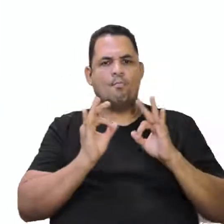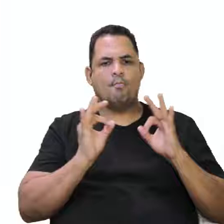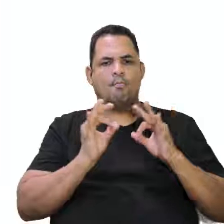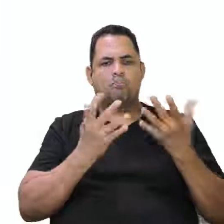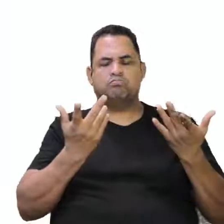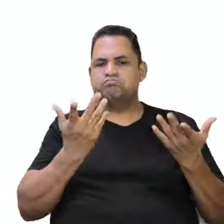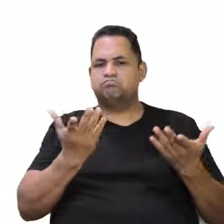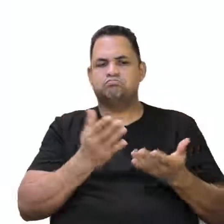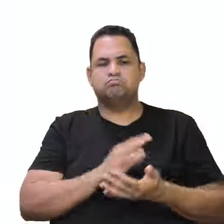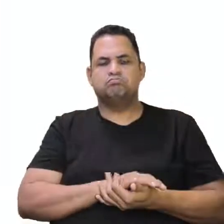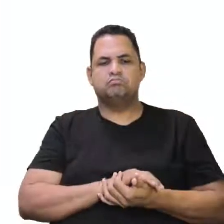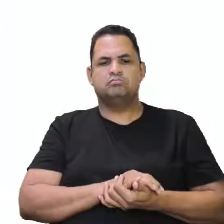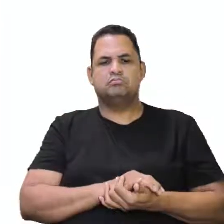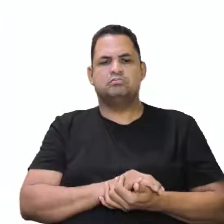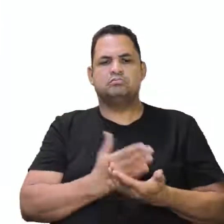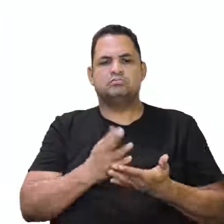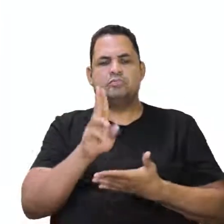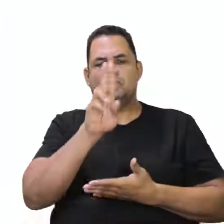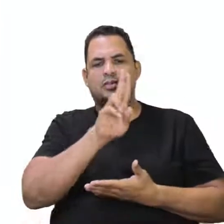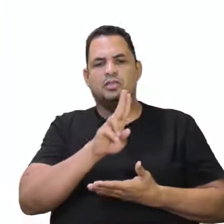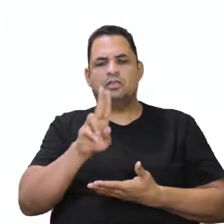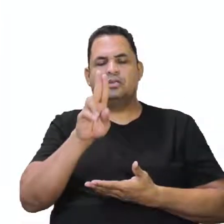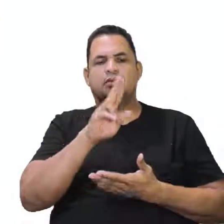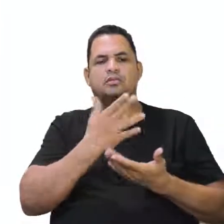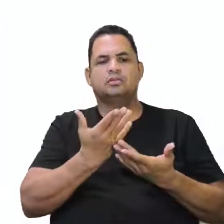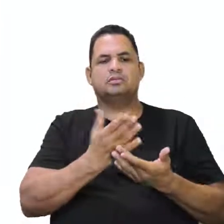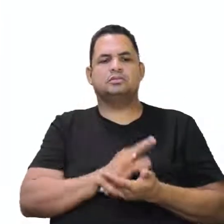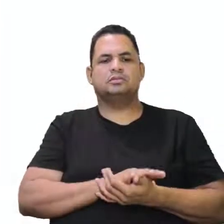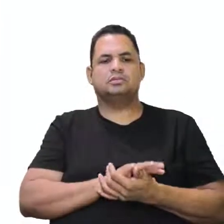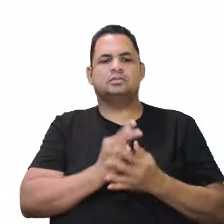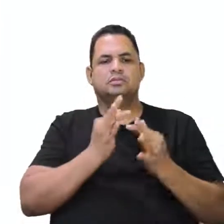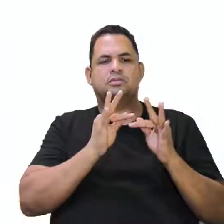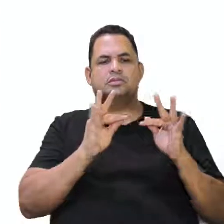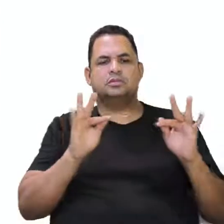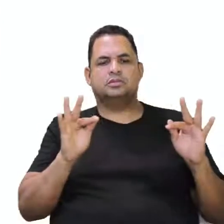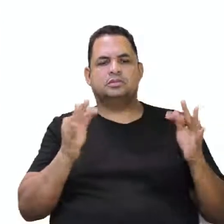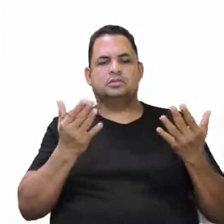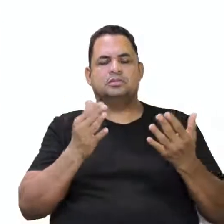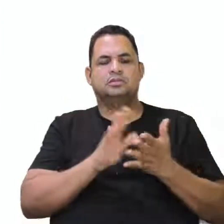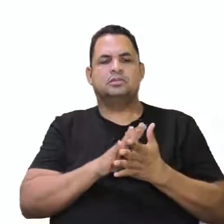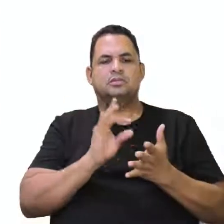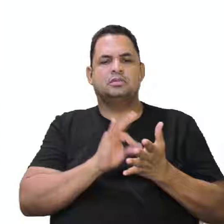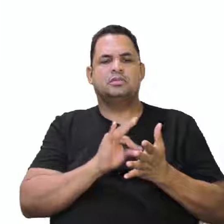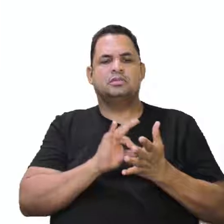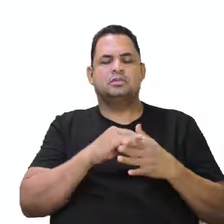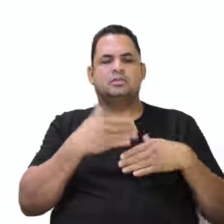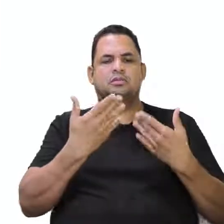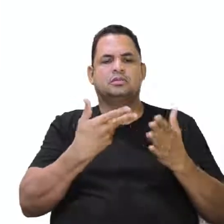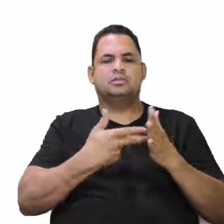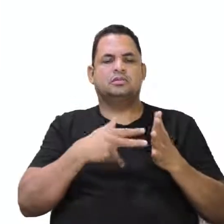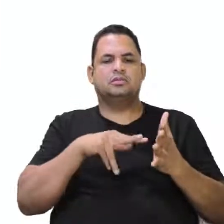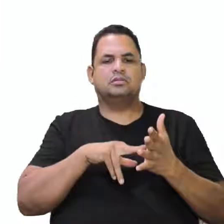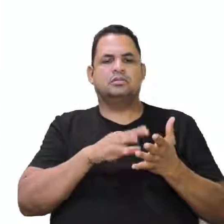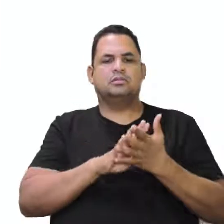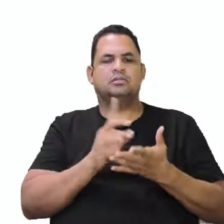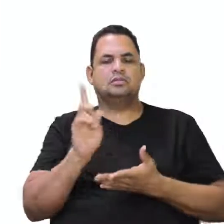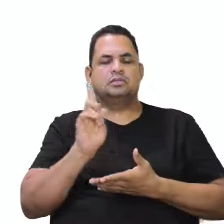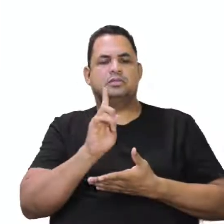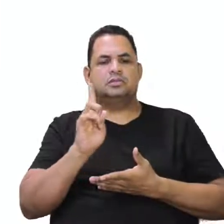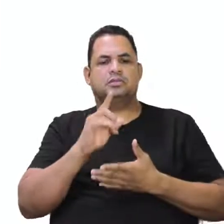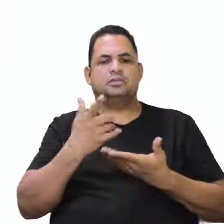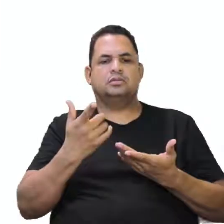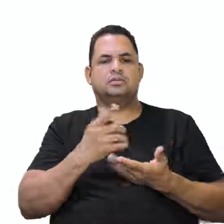frase afirmativa, porque você vai usar o no em frases afirmativas para dar o sentido de